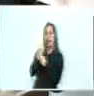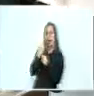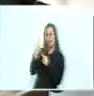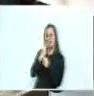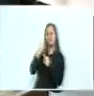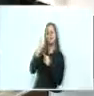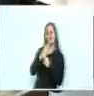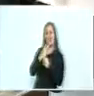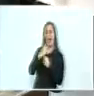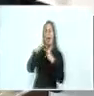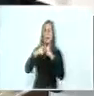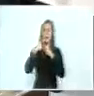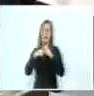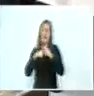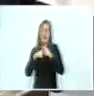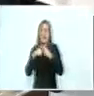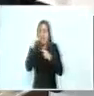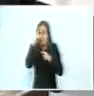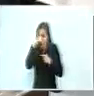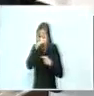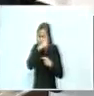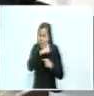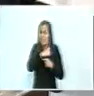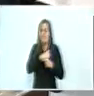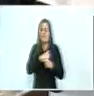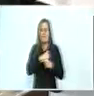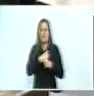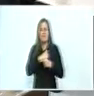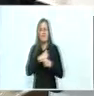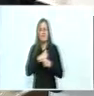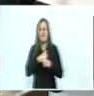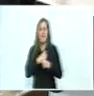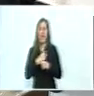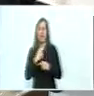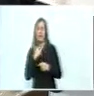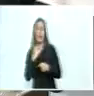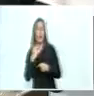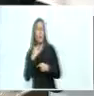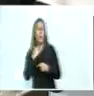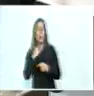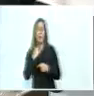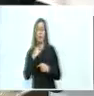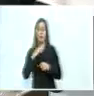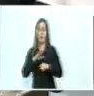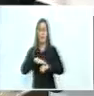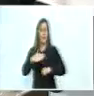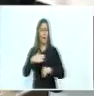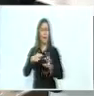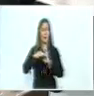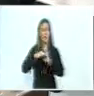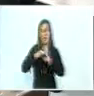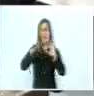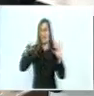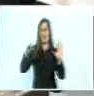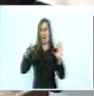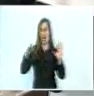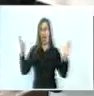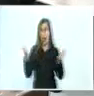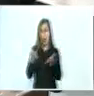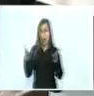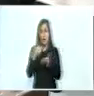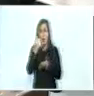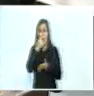nesta fase tão delicada. Não se pode mais permitir em nossa atual sociedade que a mulher